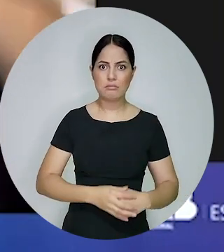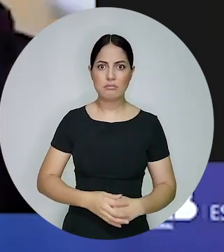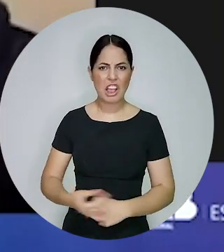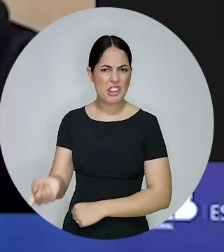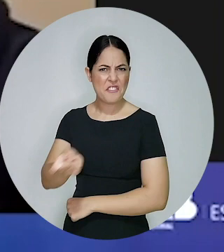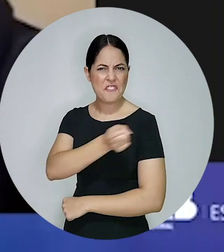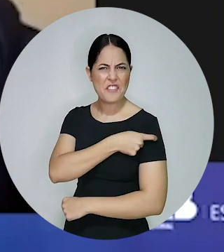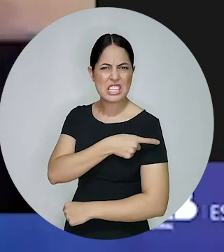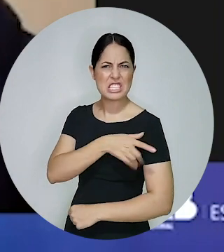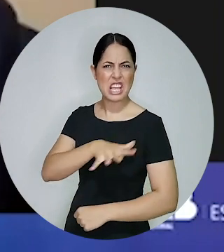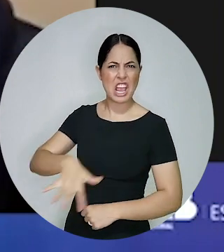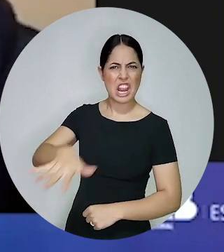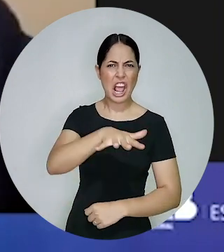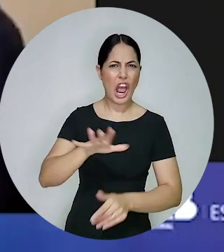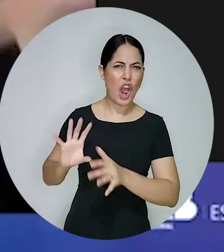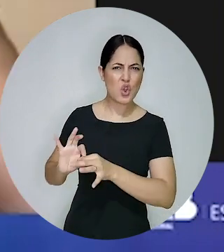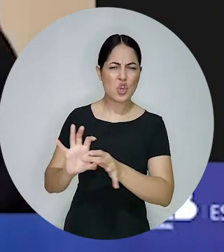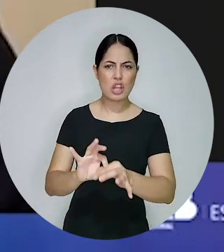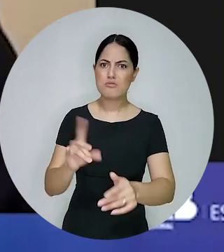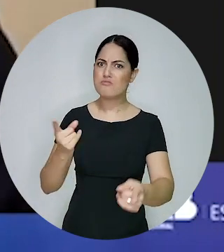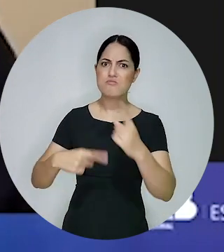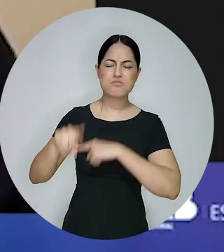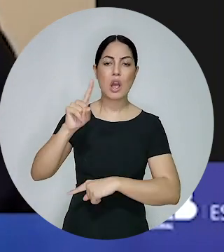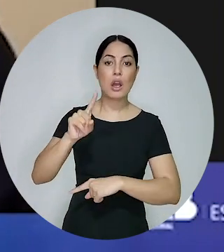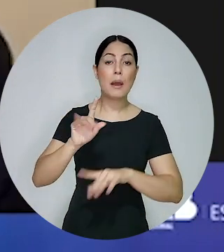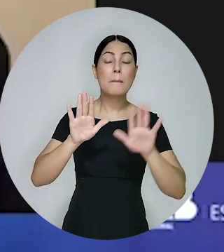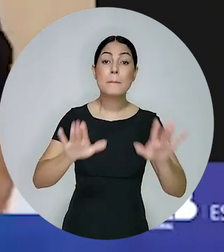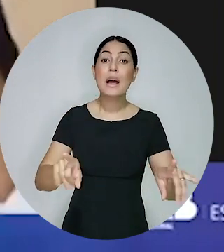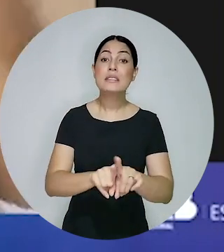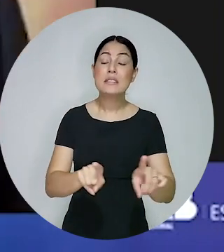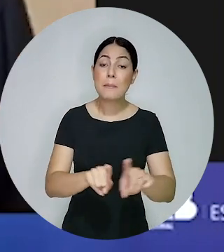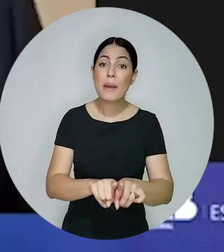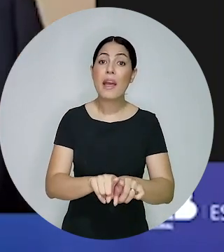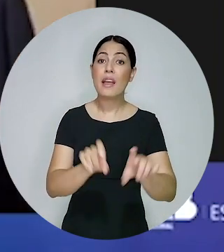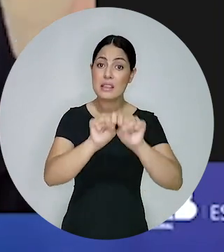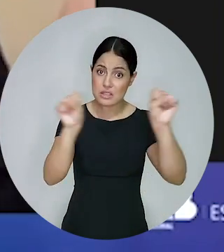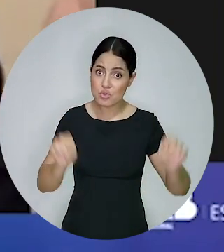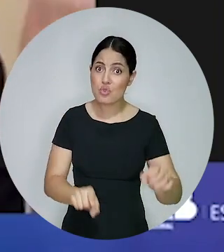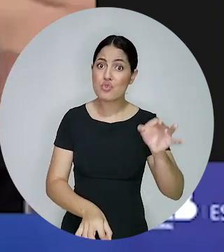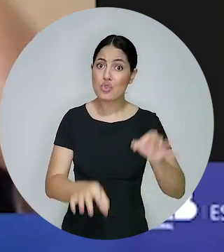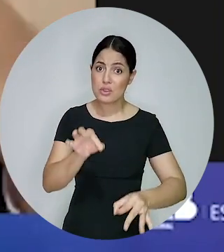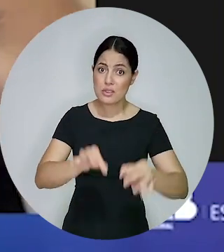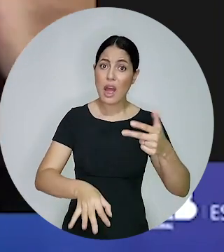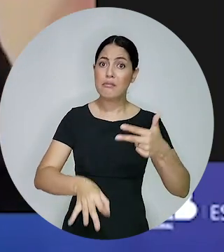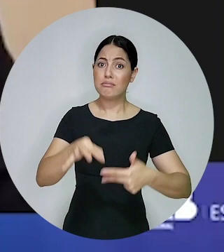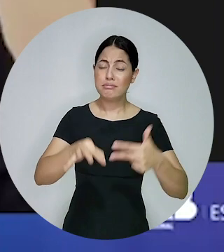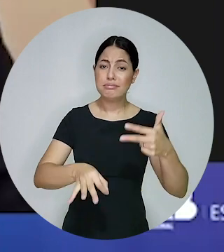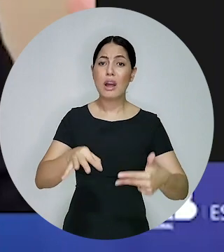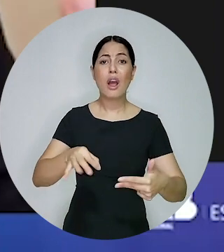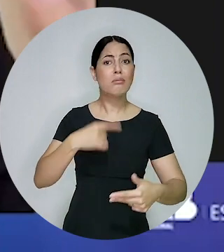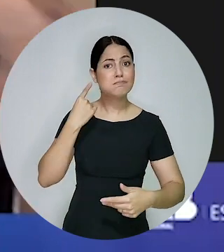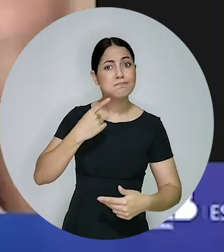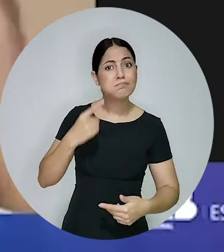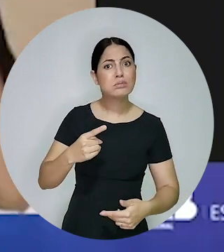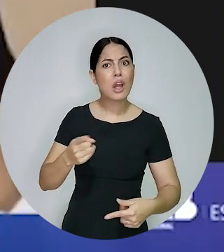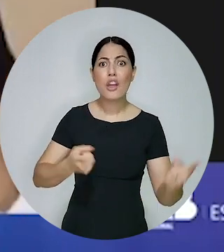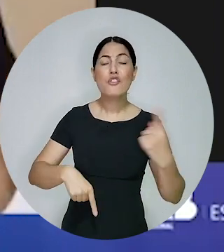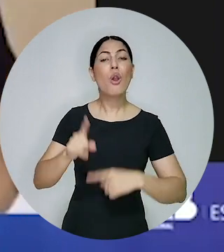RNA mensageiro, tantos outros avanços aí que a gente vem vivenciando, e também na própria advocacia e no sistema de justiça como um